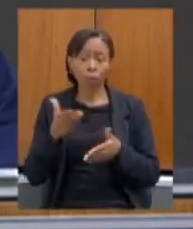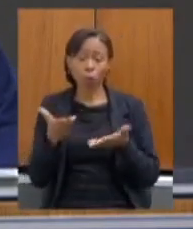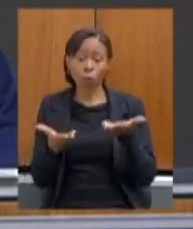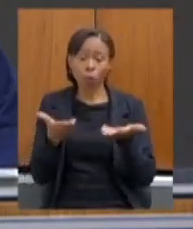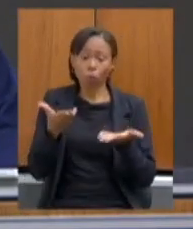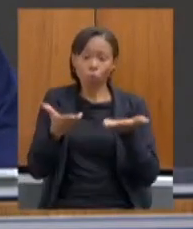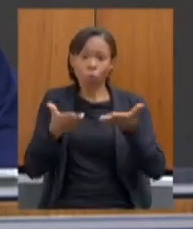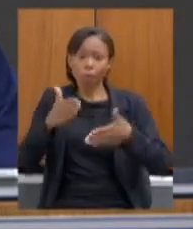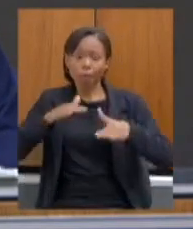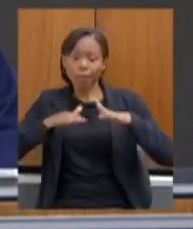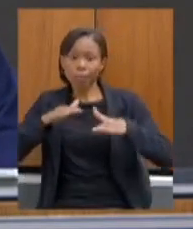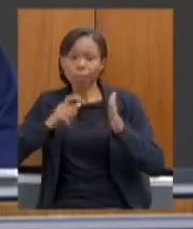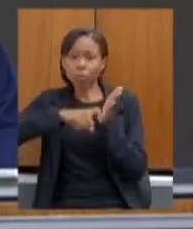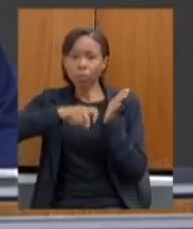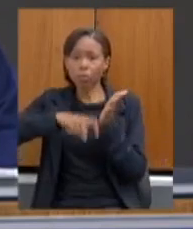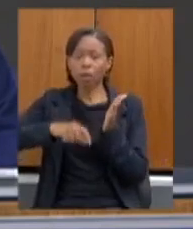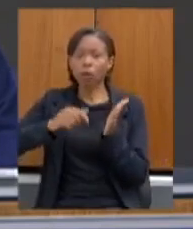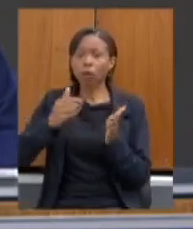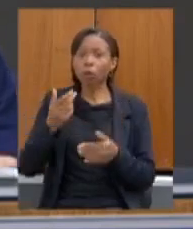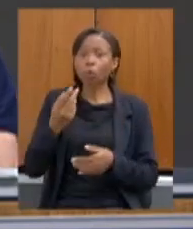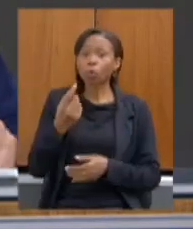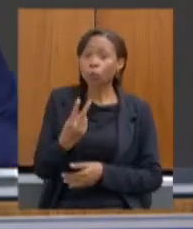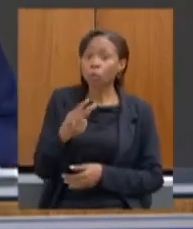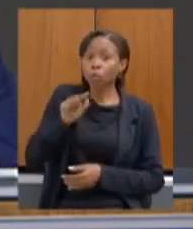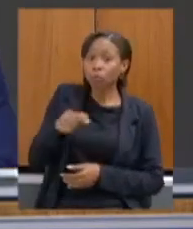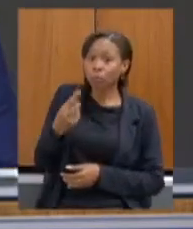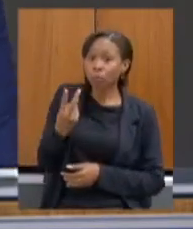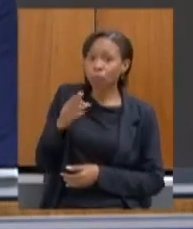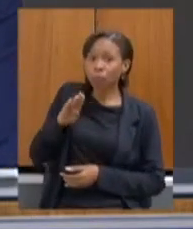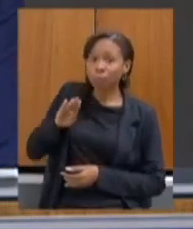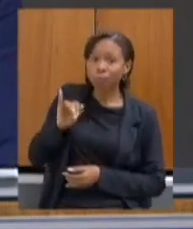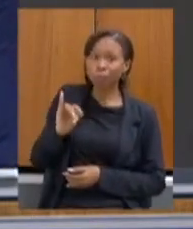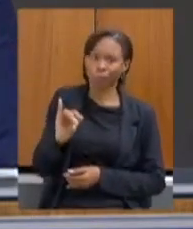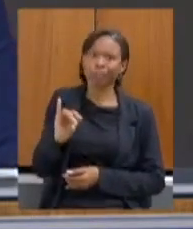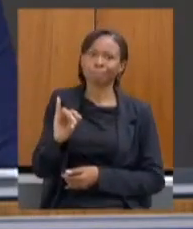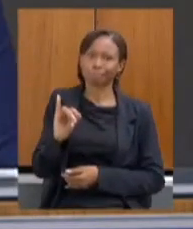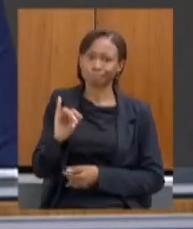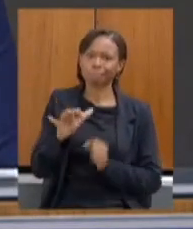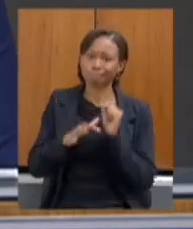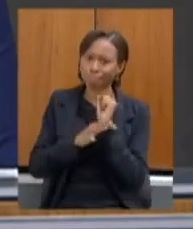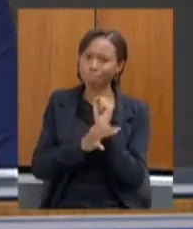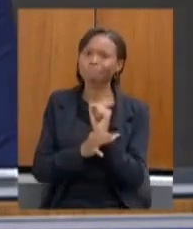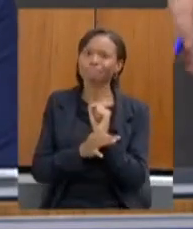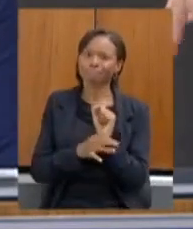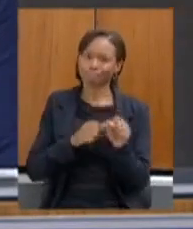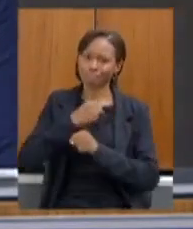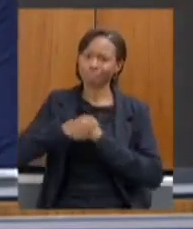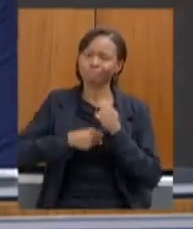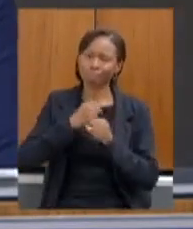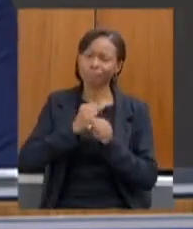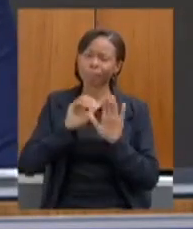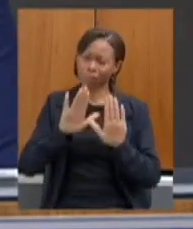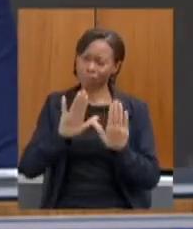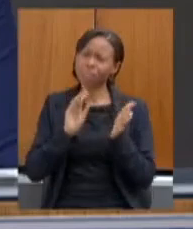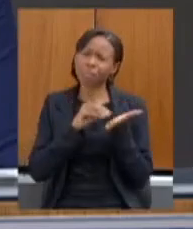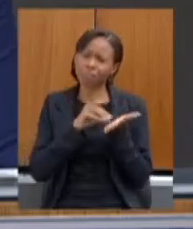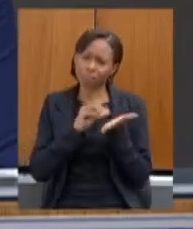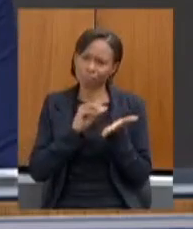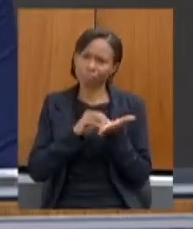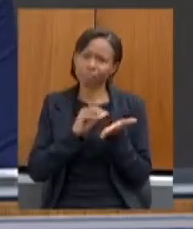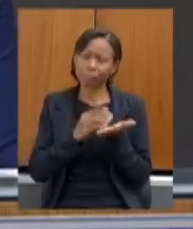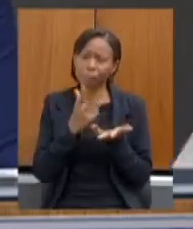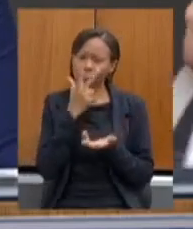,2 bilhões por ano de economia no nosso Estado, que ainda não é o suficiente. Parece muito, mas,